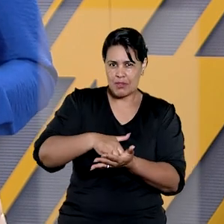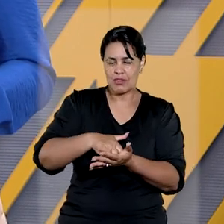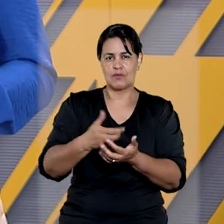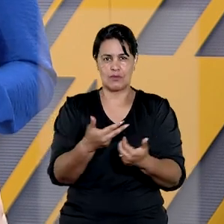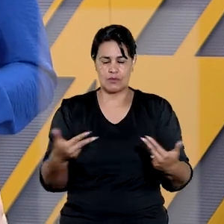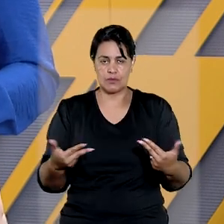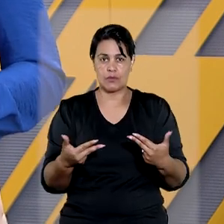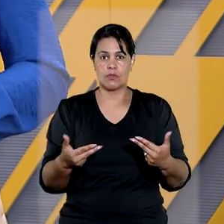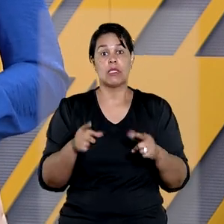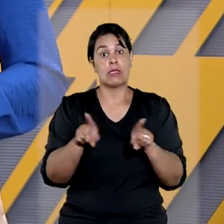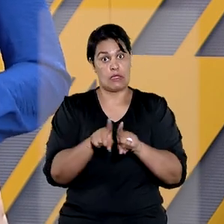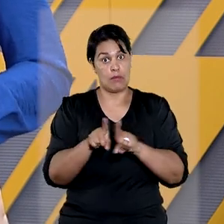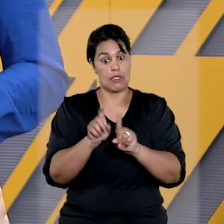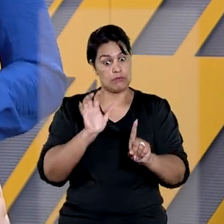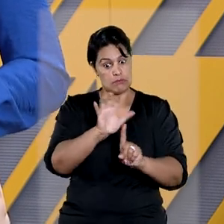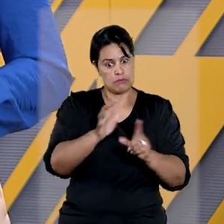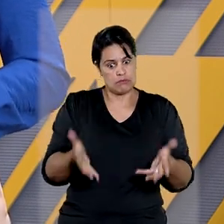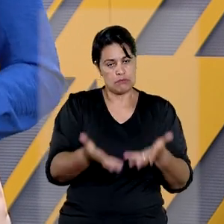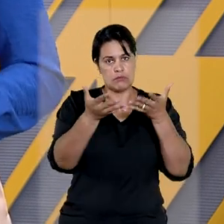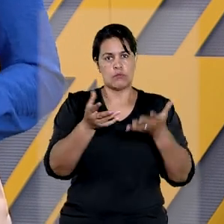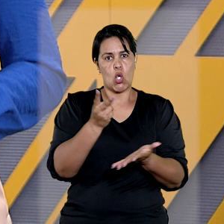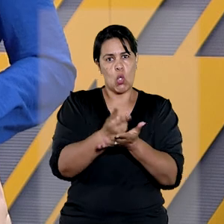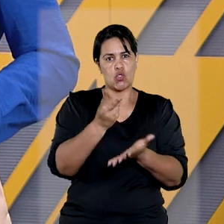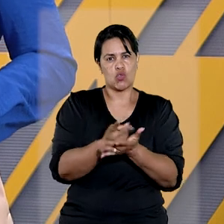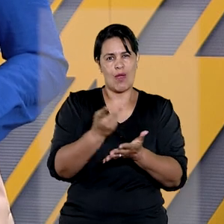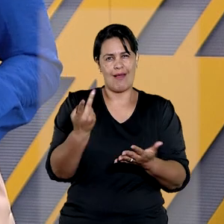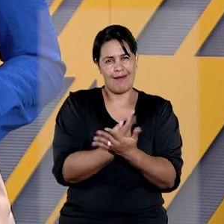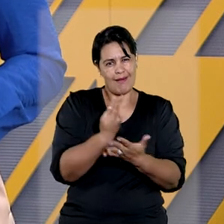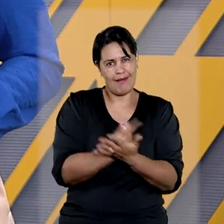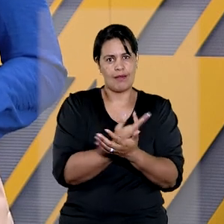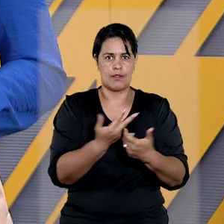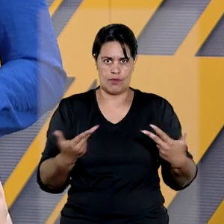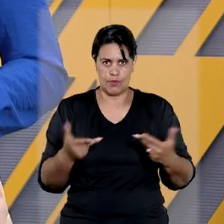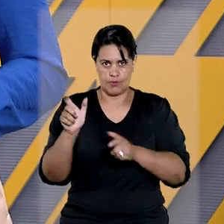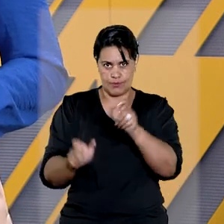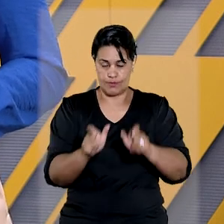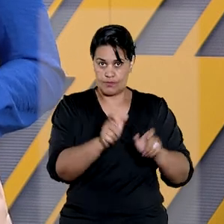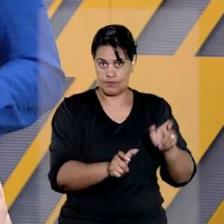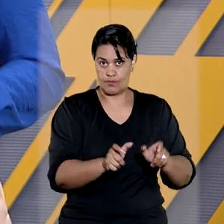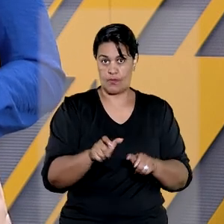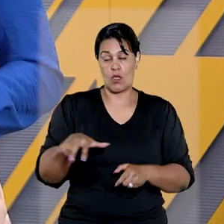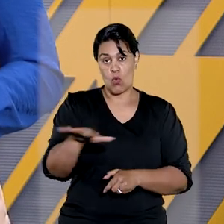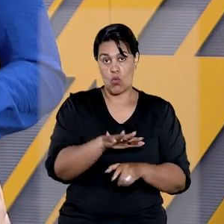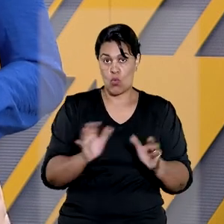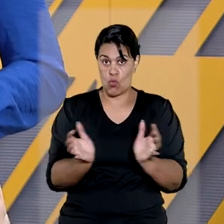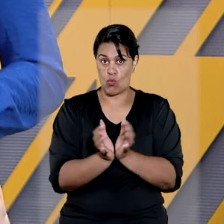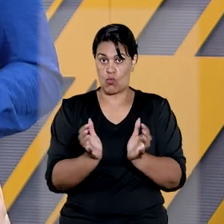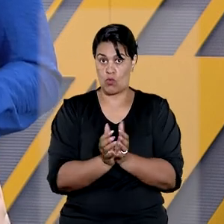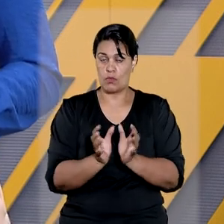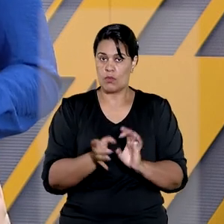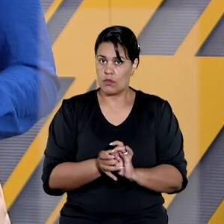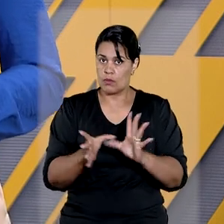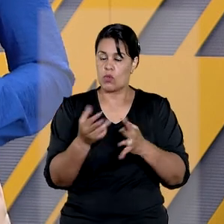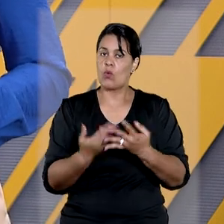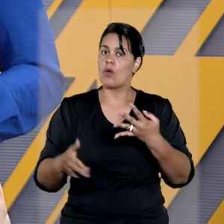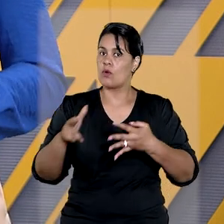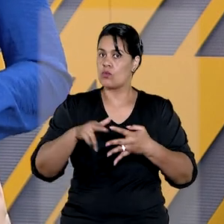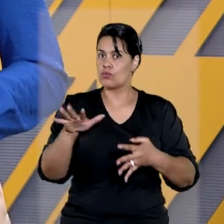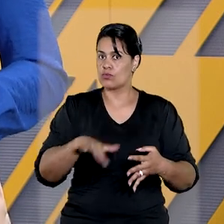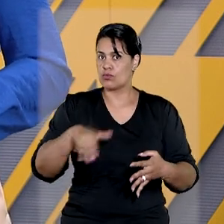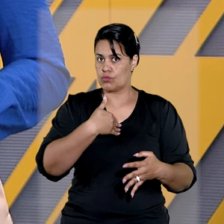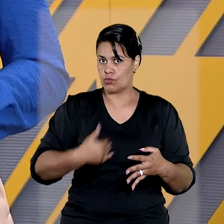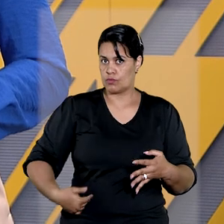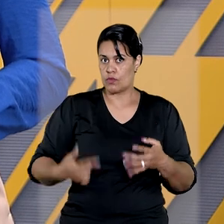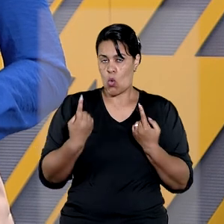e incentivar a impunidade dos infratores. Na decisão, o colegiado provê o recurso da União contra acórdão